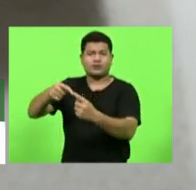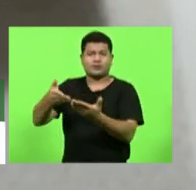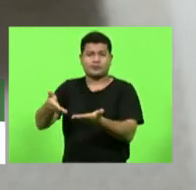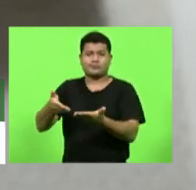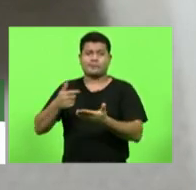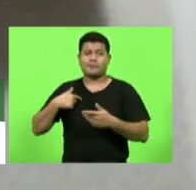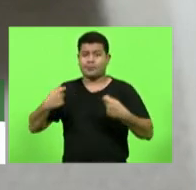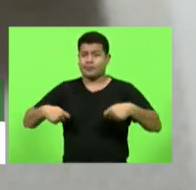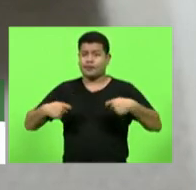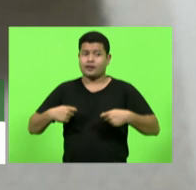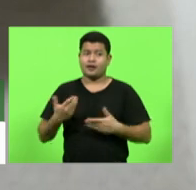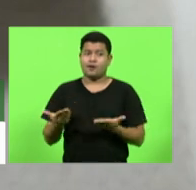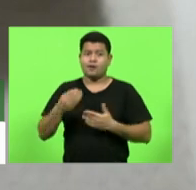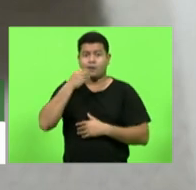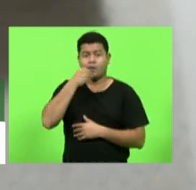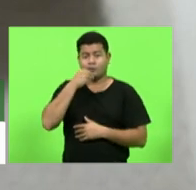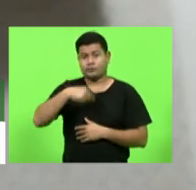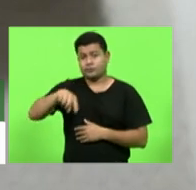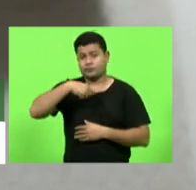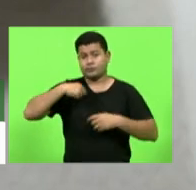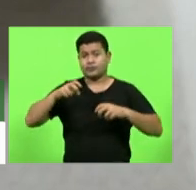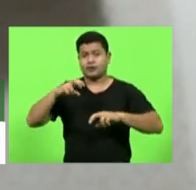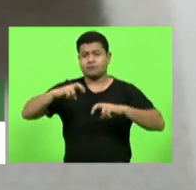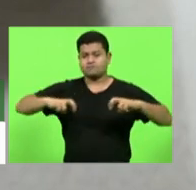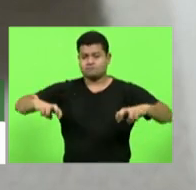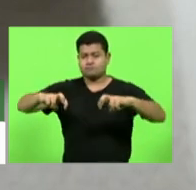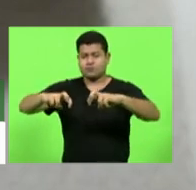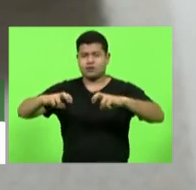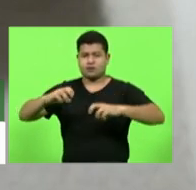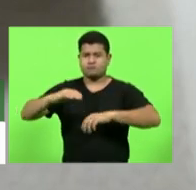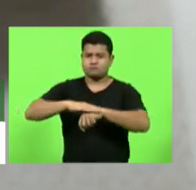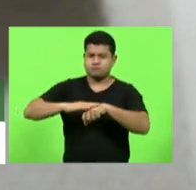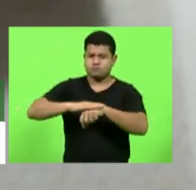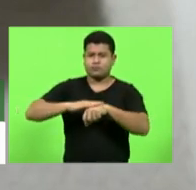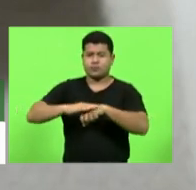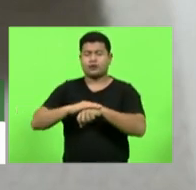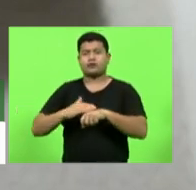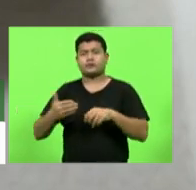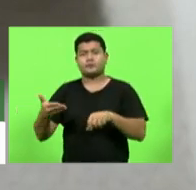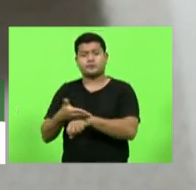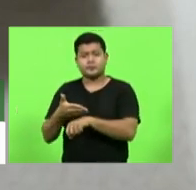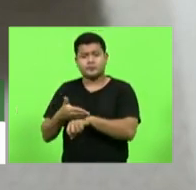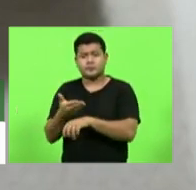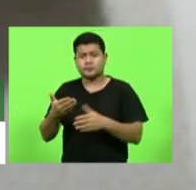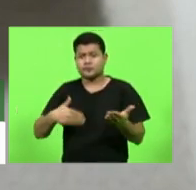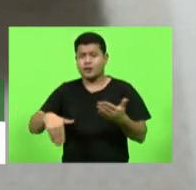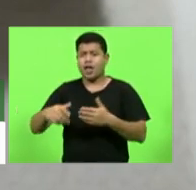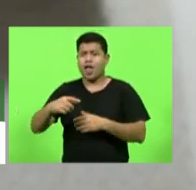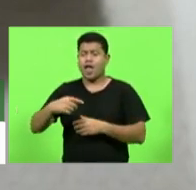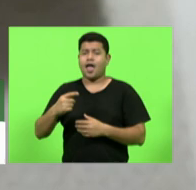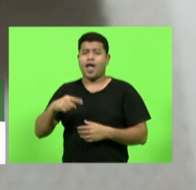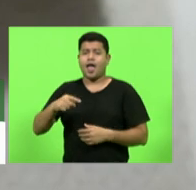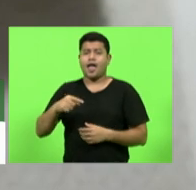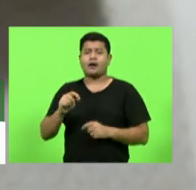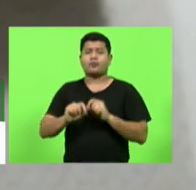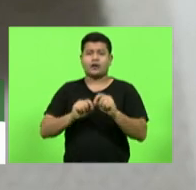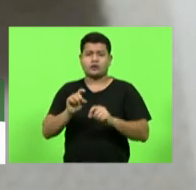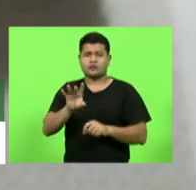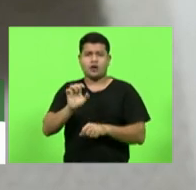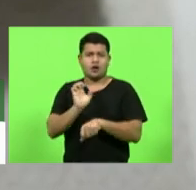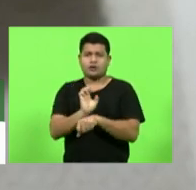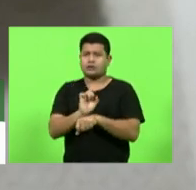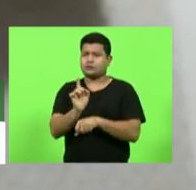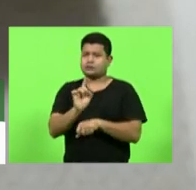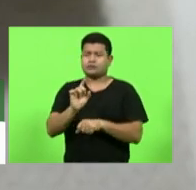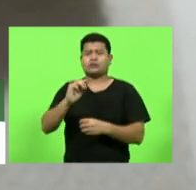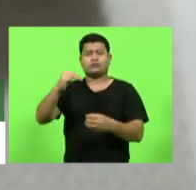Isso, obviamente, nós temos que sentar, isso tem que ser um diálogo colaborativo, isso não é só o plano estadual, mas os planos municipais, o Plano Nacional